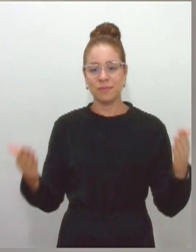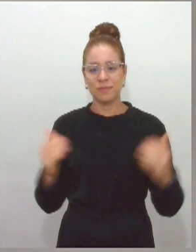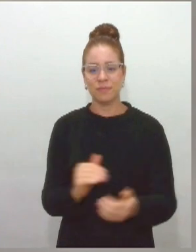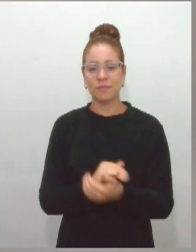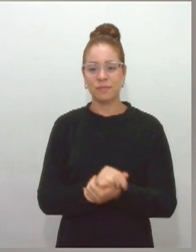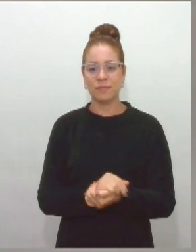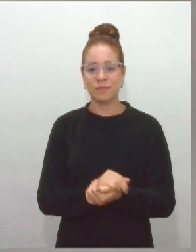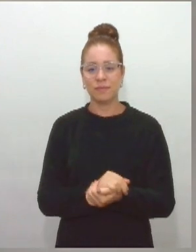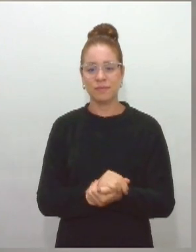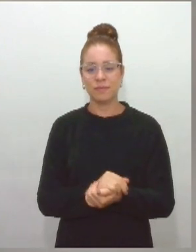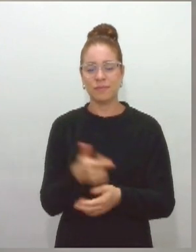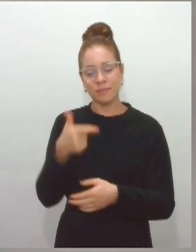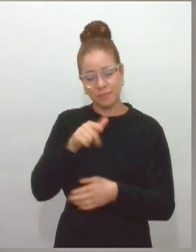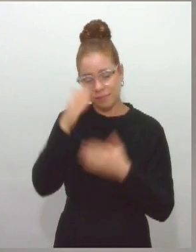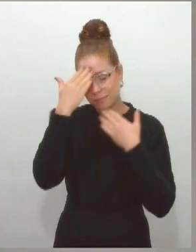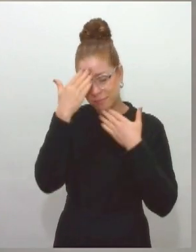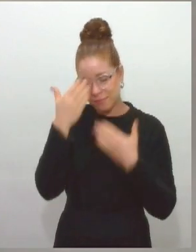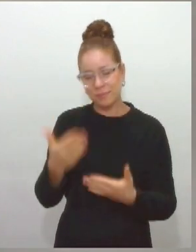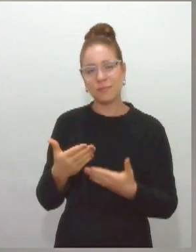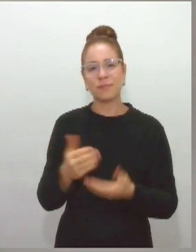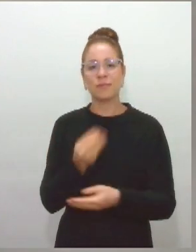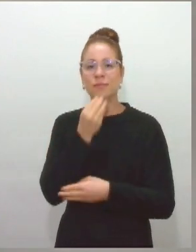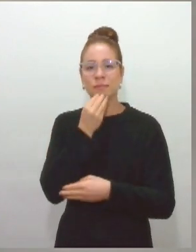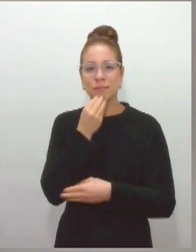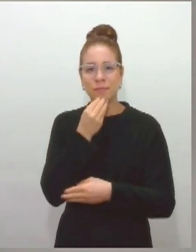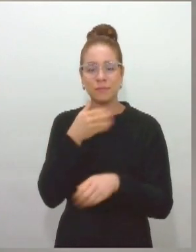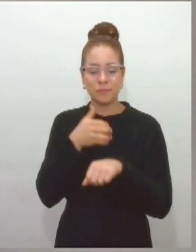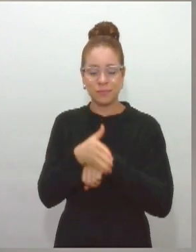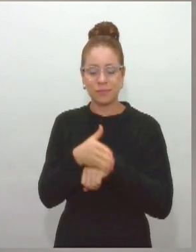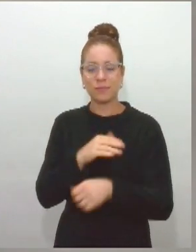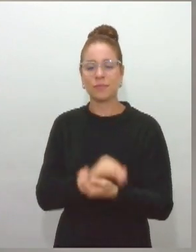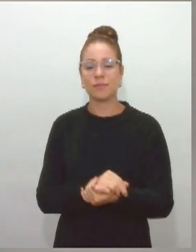Mais uma vez, muito obrigado pela oportunidade de participar. E aí, até uma próxima vez.